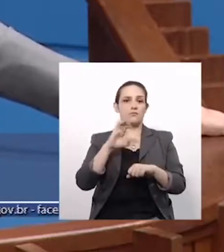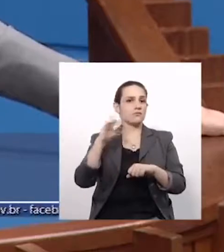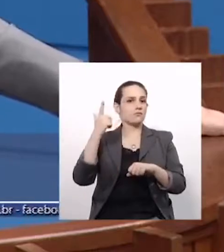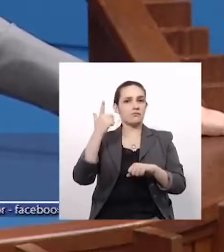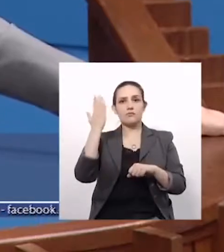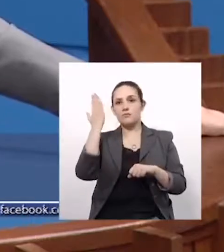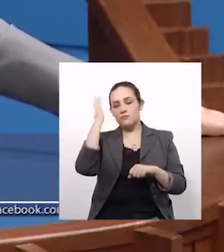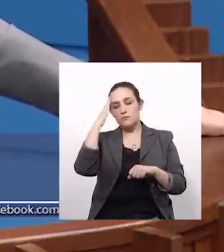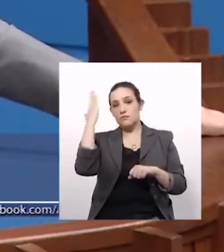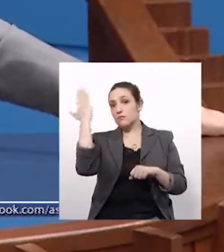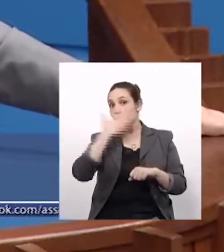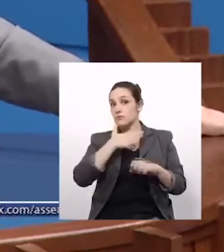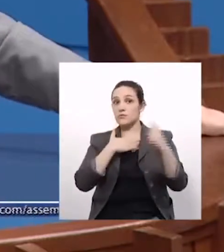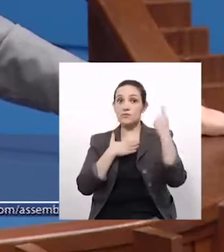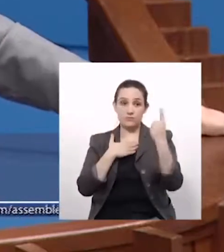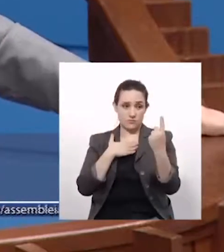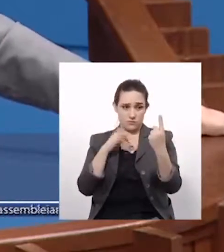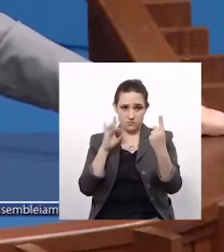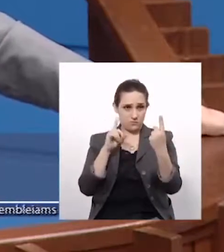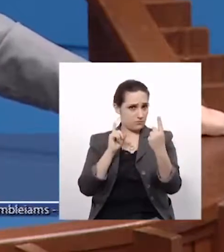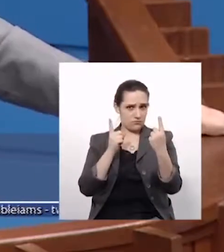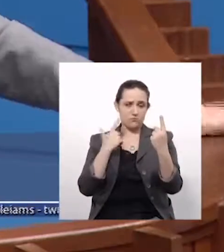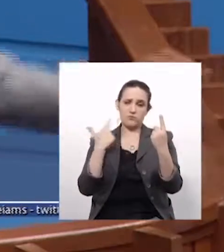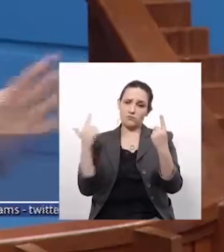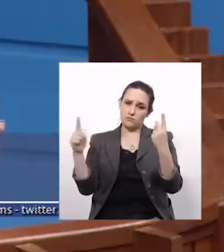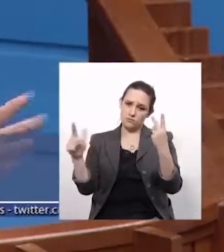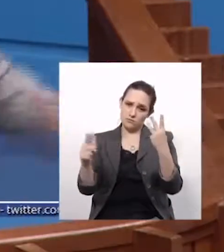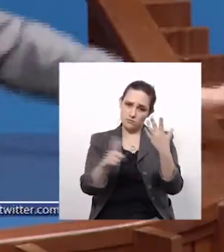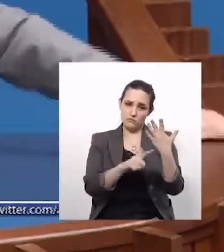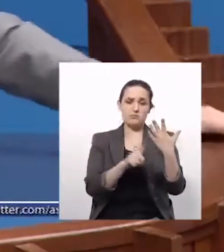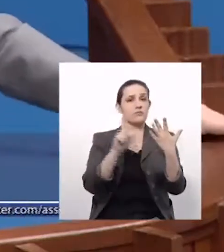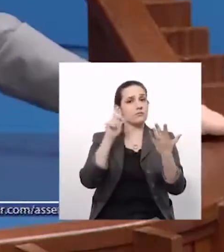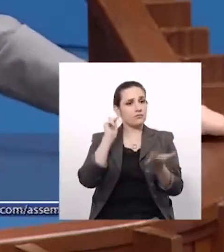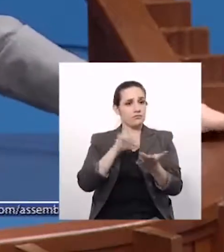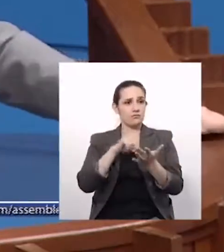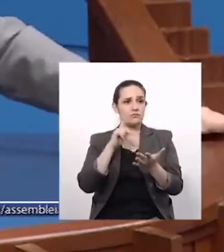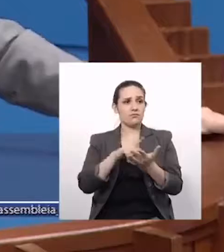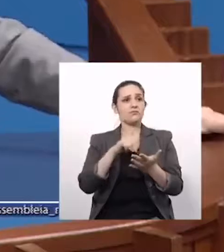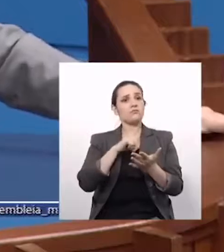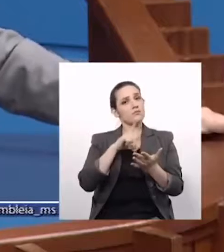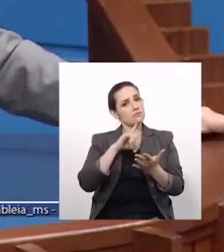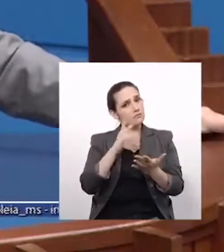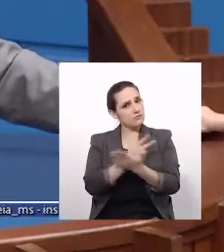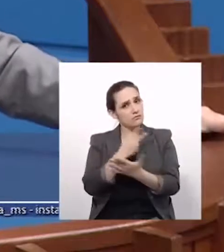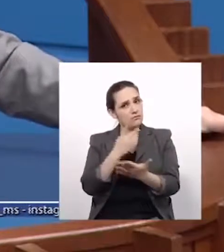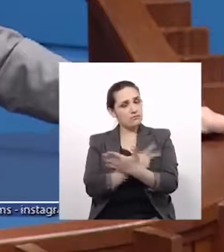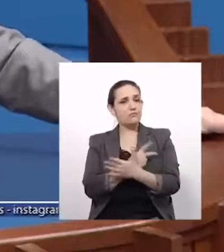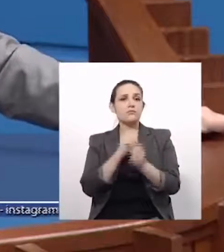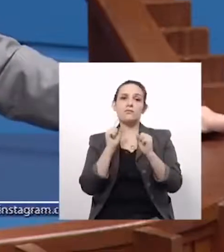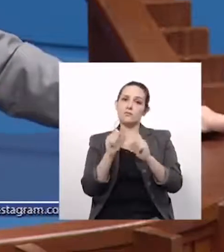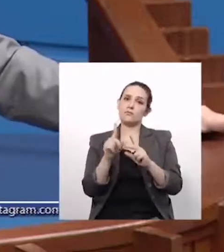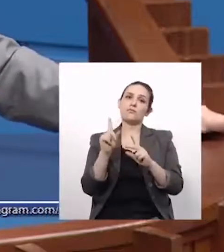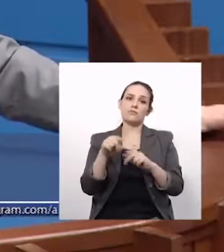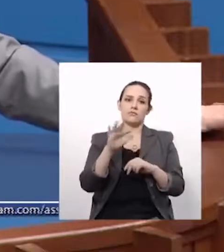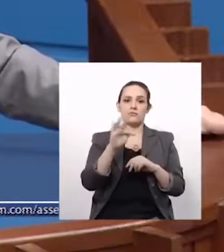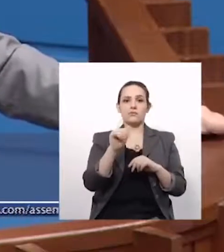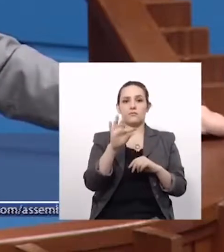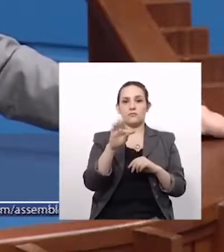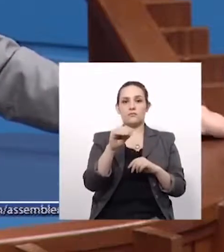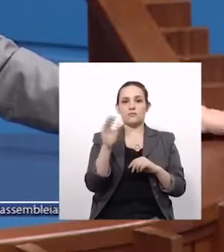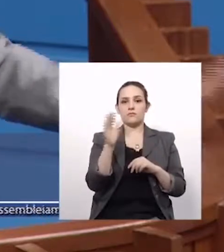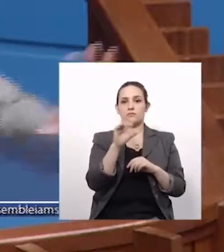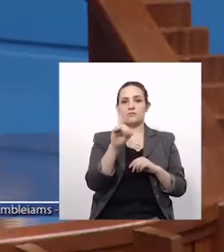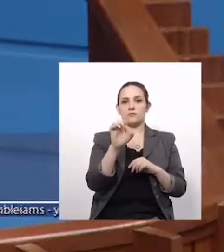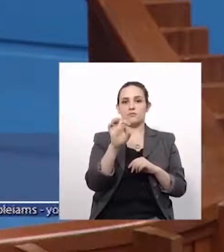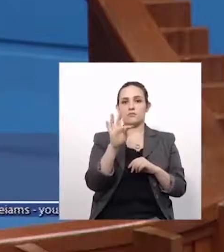não basta uma, evidências de que há um desvio, eu tenho o chamado fato